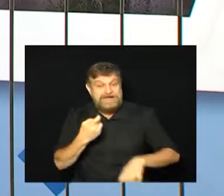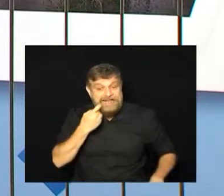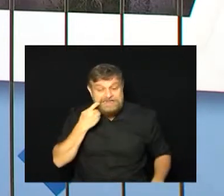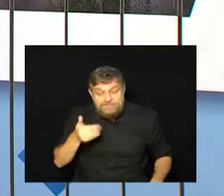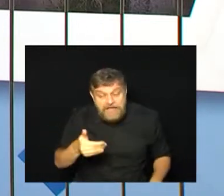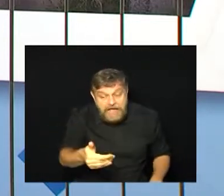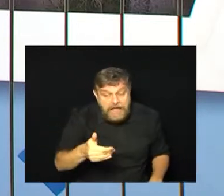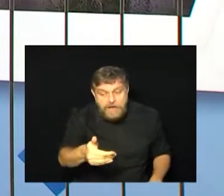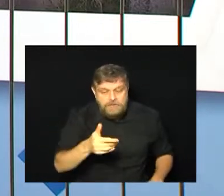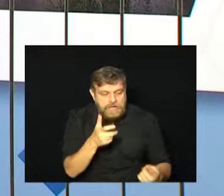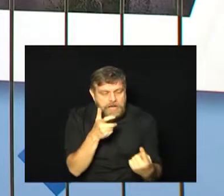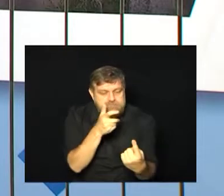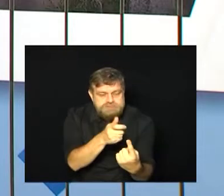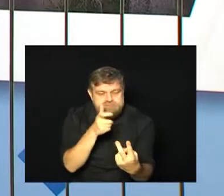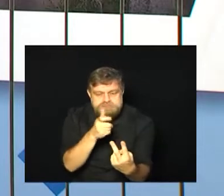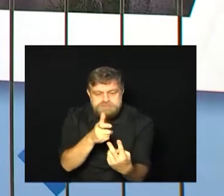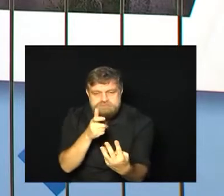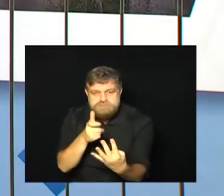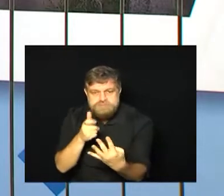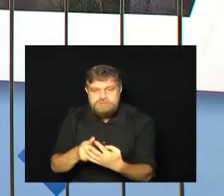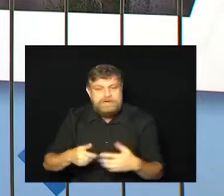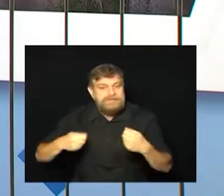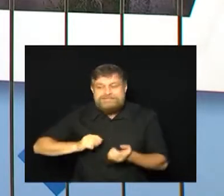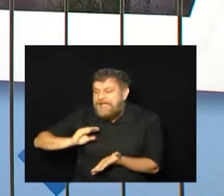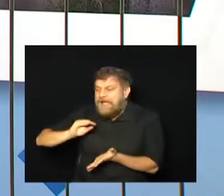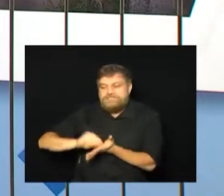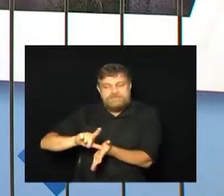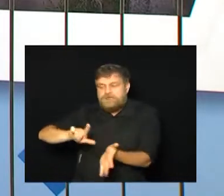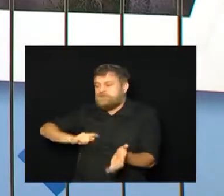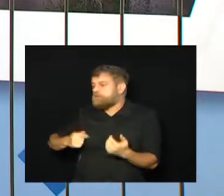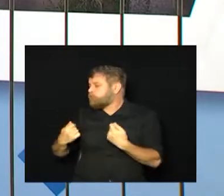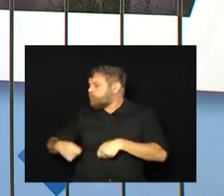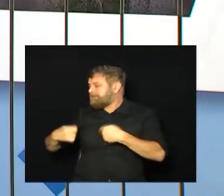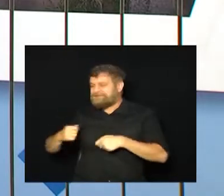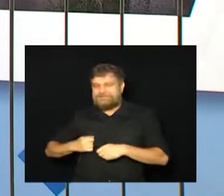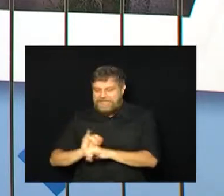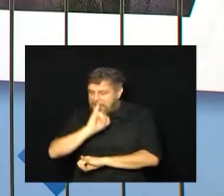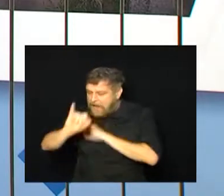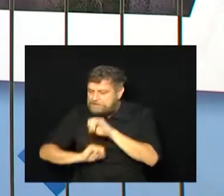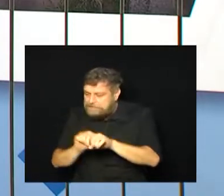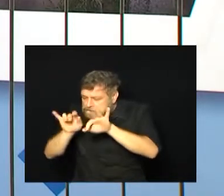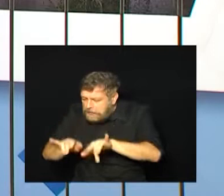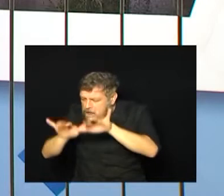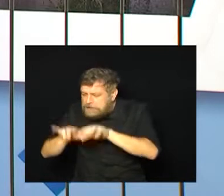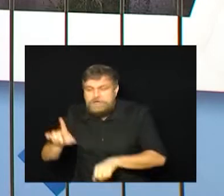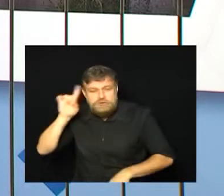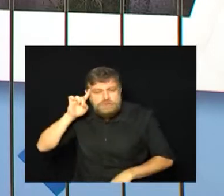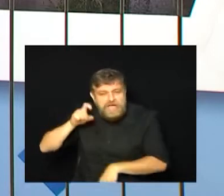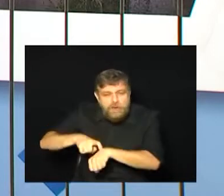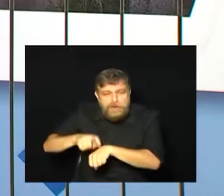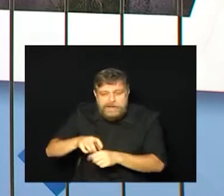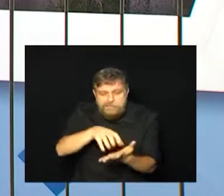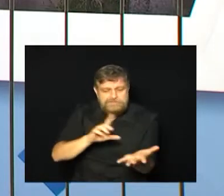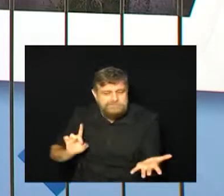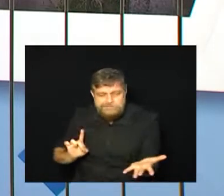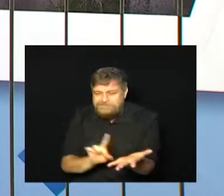sexta-feira, a vacinação aí sem precisar fazer aquele agendamento. Normalmente tem que entrar na internet, agendar dia, horário e ir lá no posto de